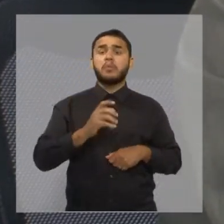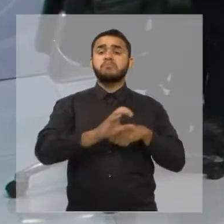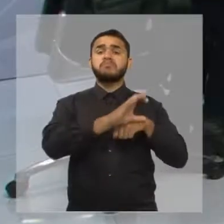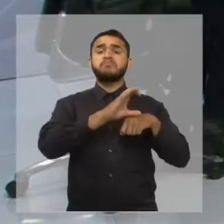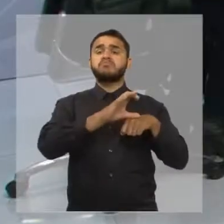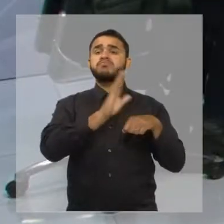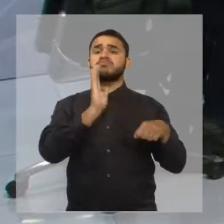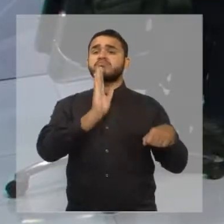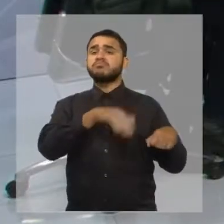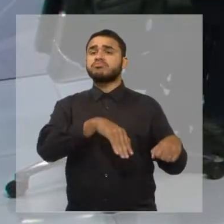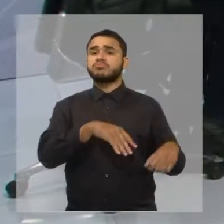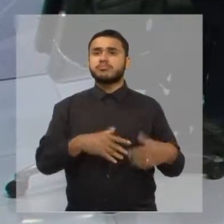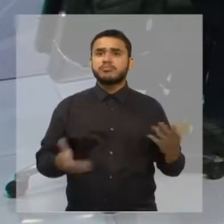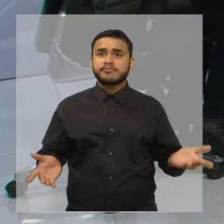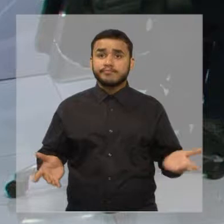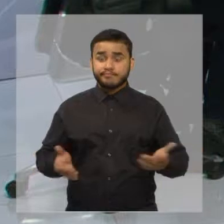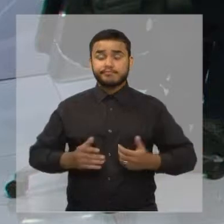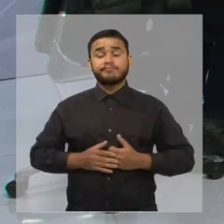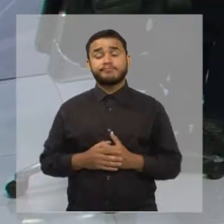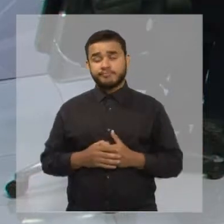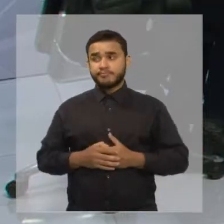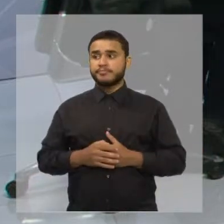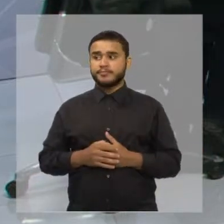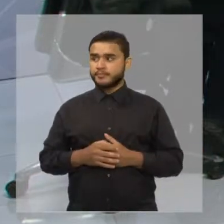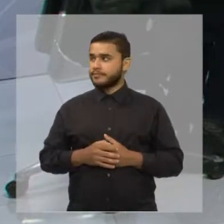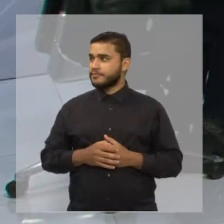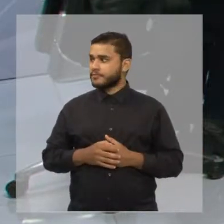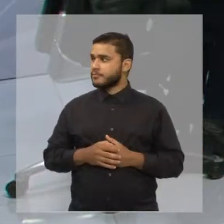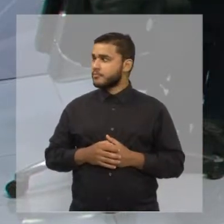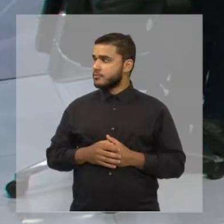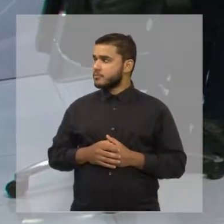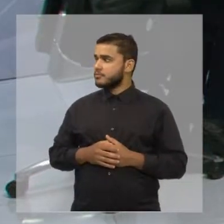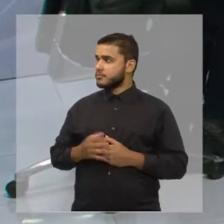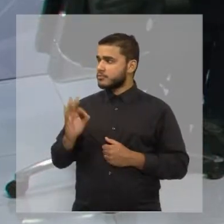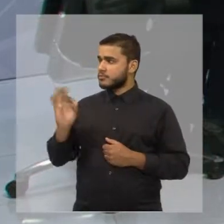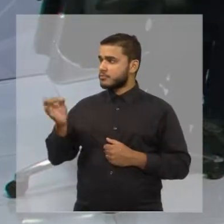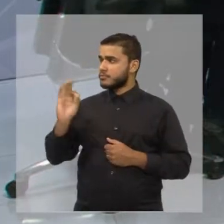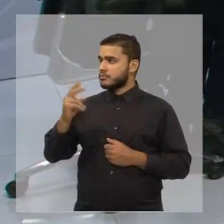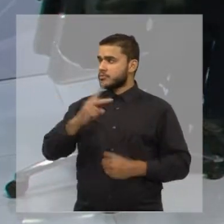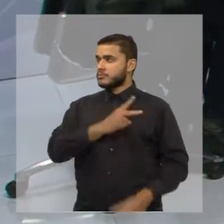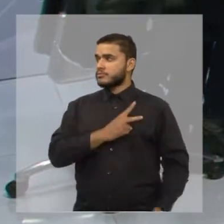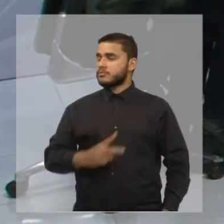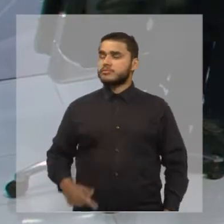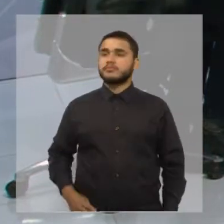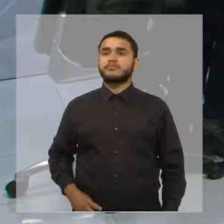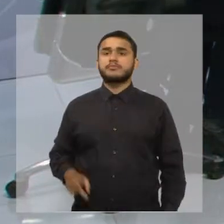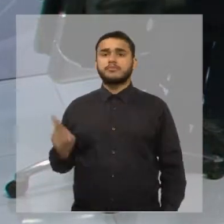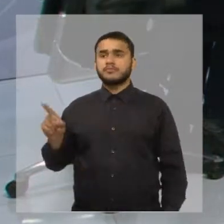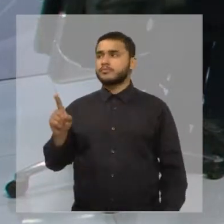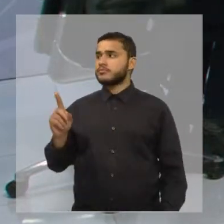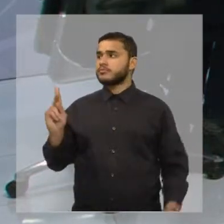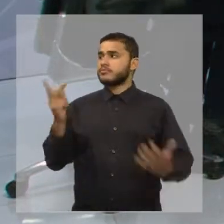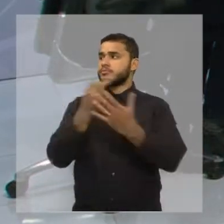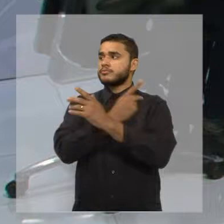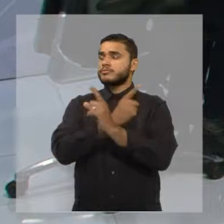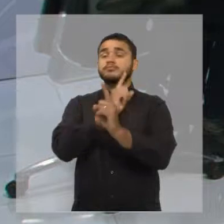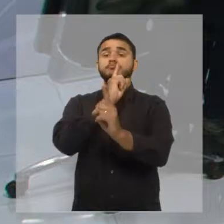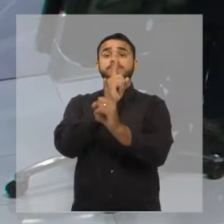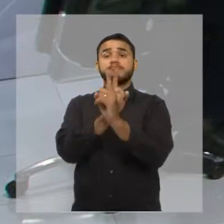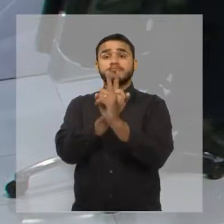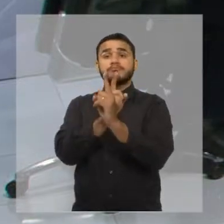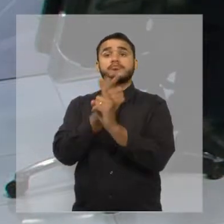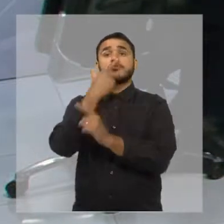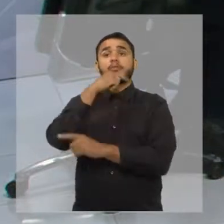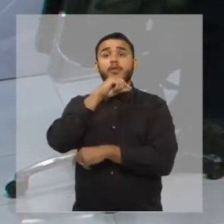né? Acho que são sinônimos. Sobre a vereadora, foi identificado de onde veio o